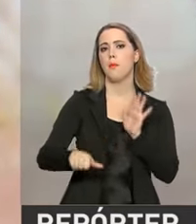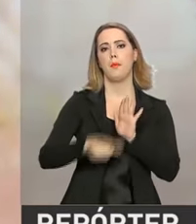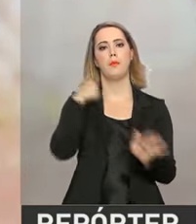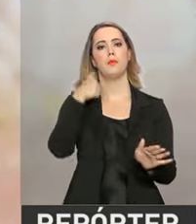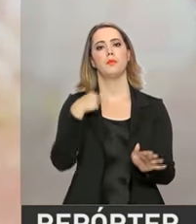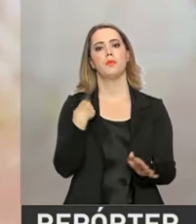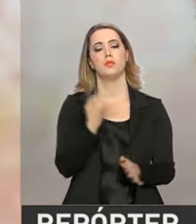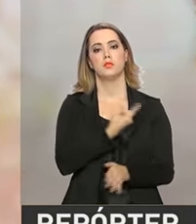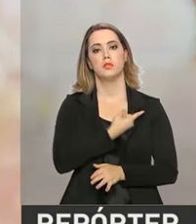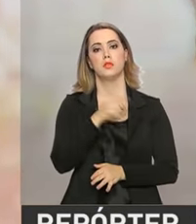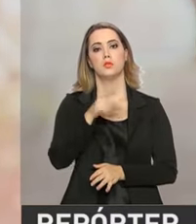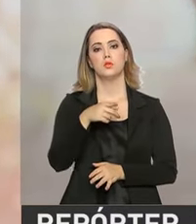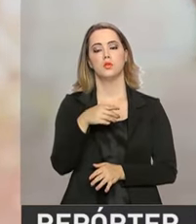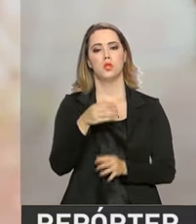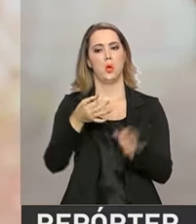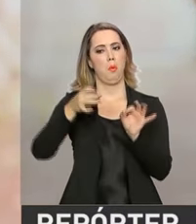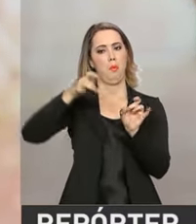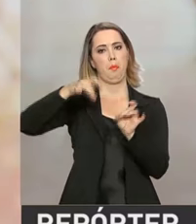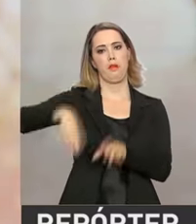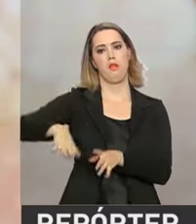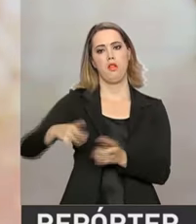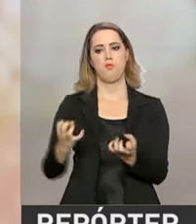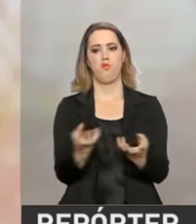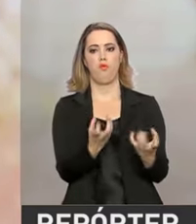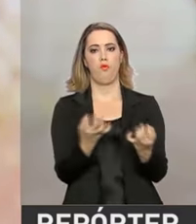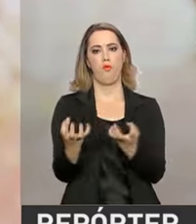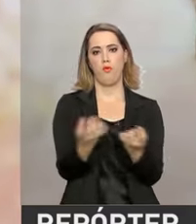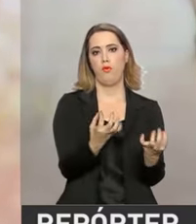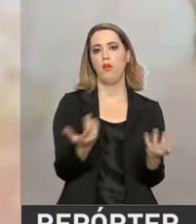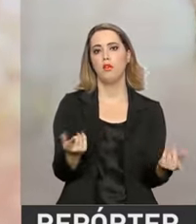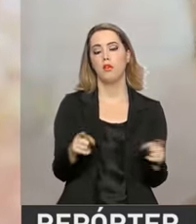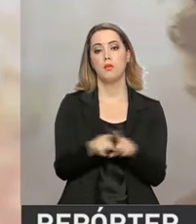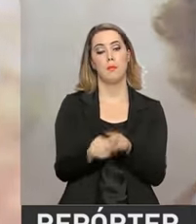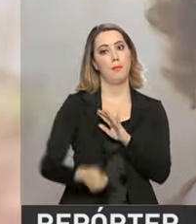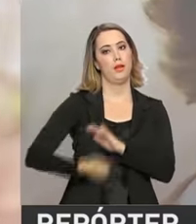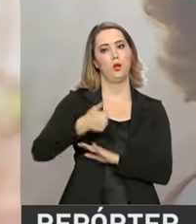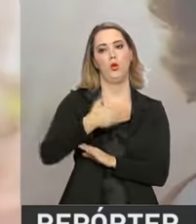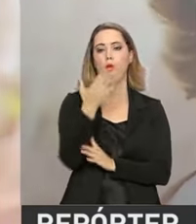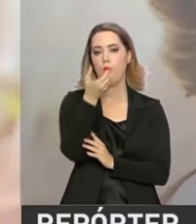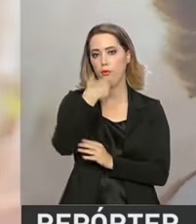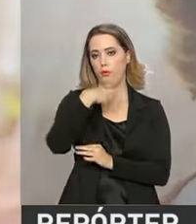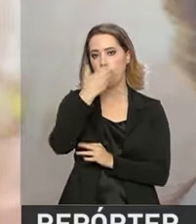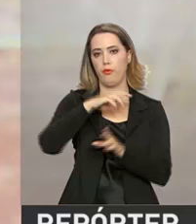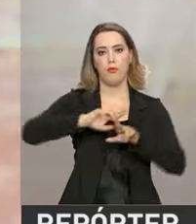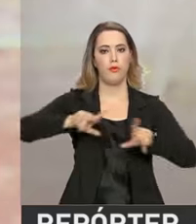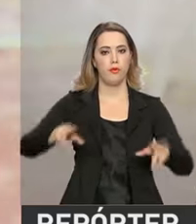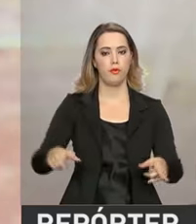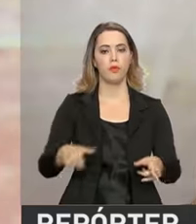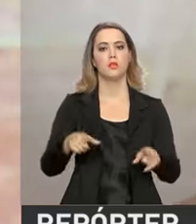muito as frituras, como muito mais fruta, mais